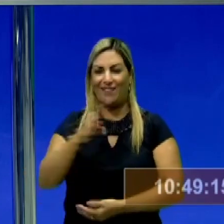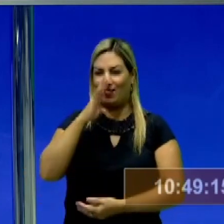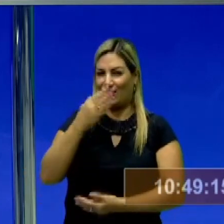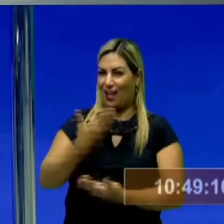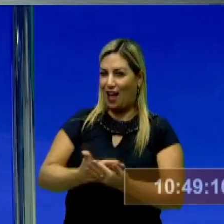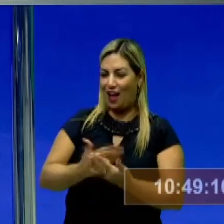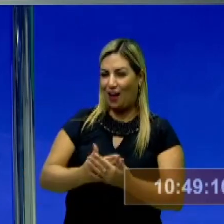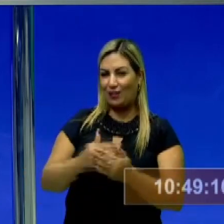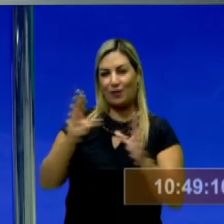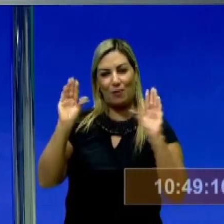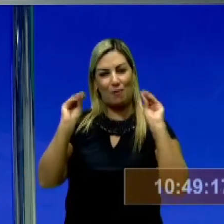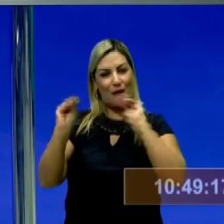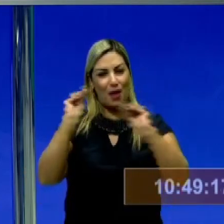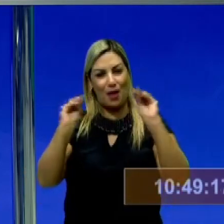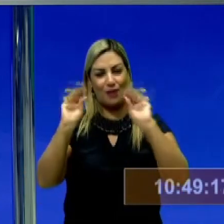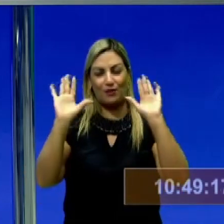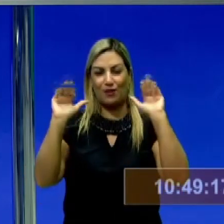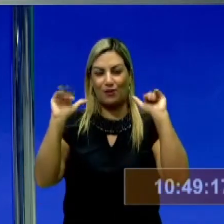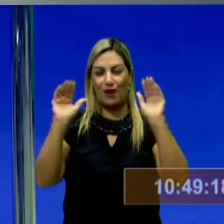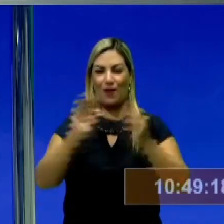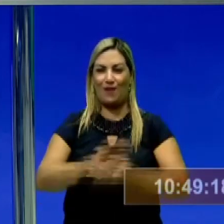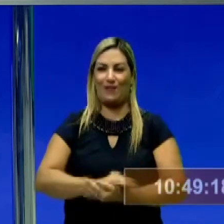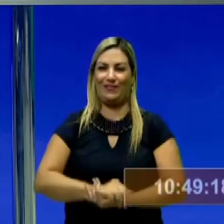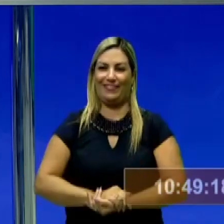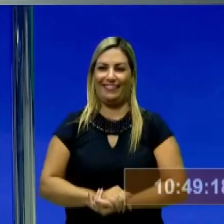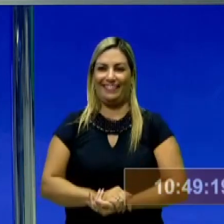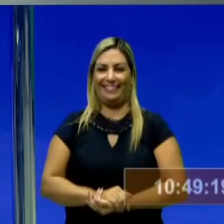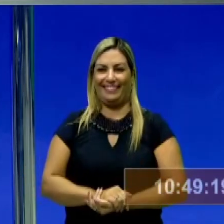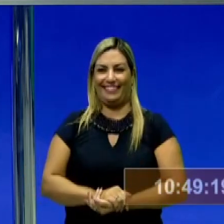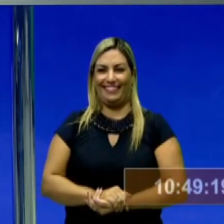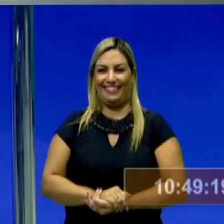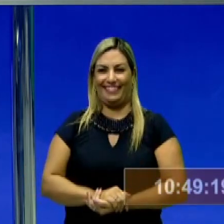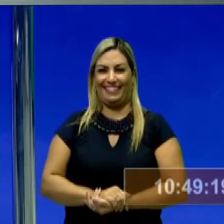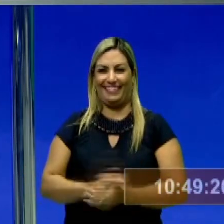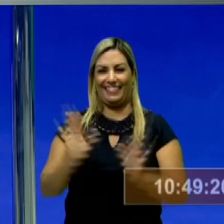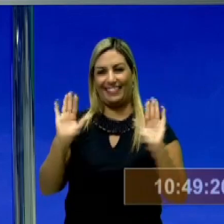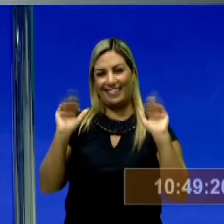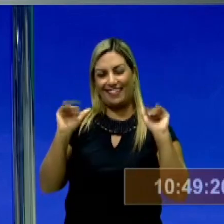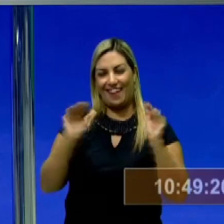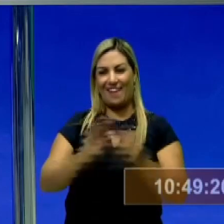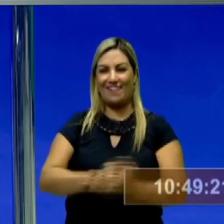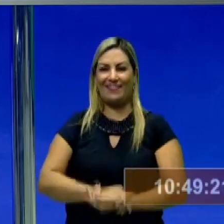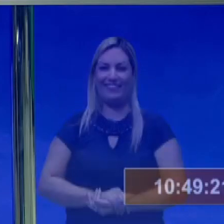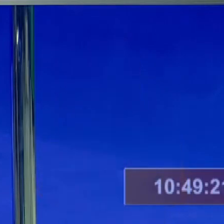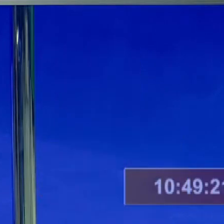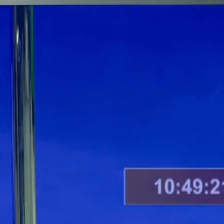nossas aulas. Kisses for all of you. Bye-bye. Have a nice day. See you next time.